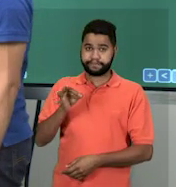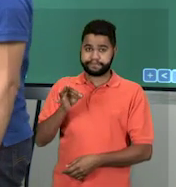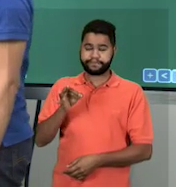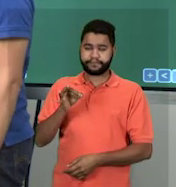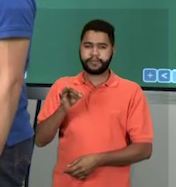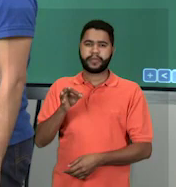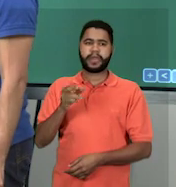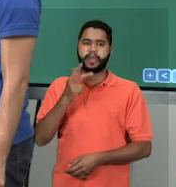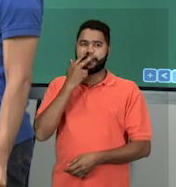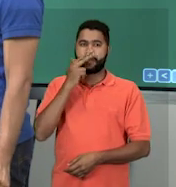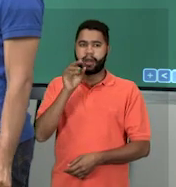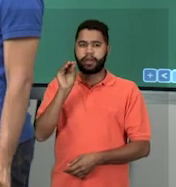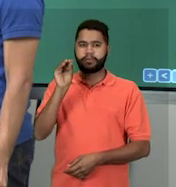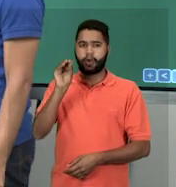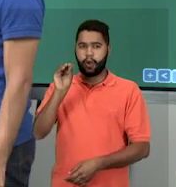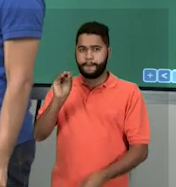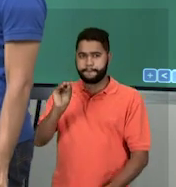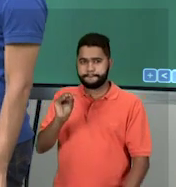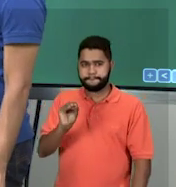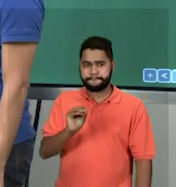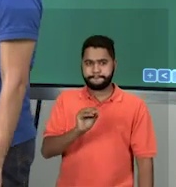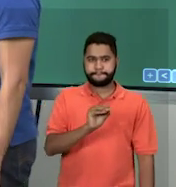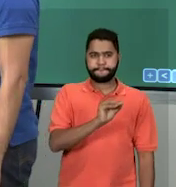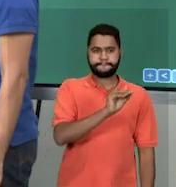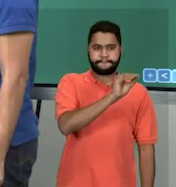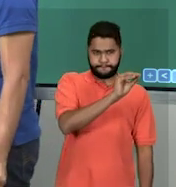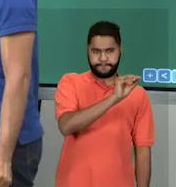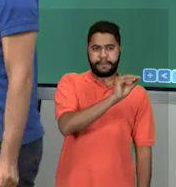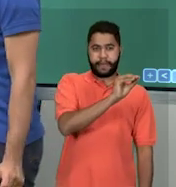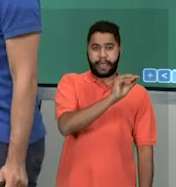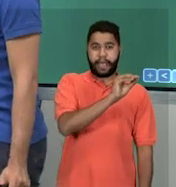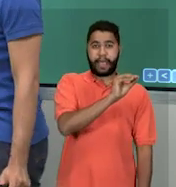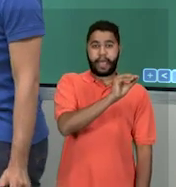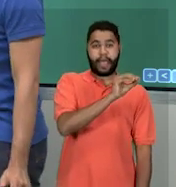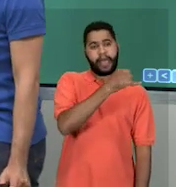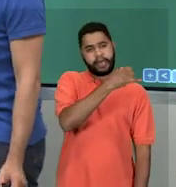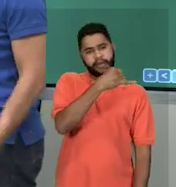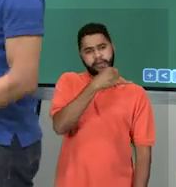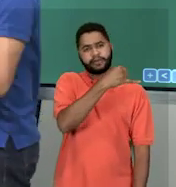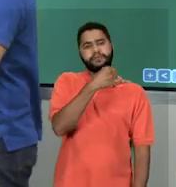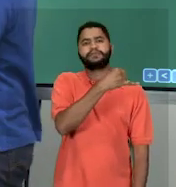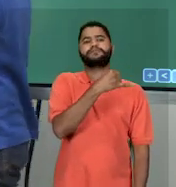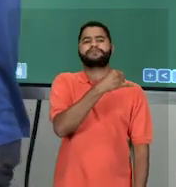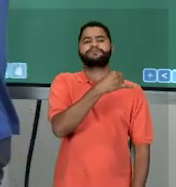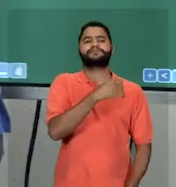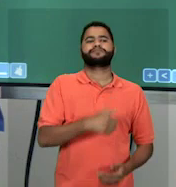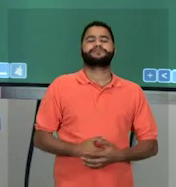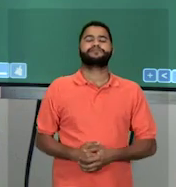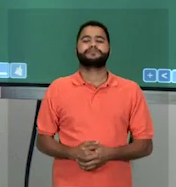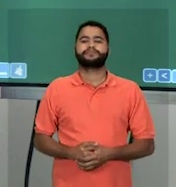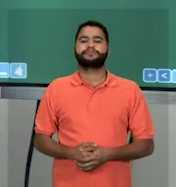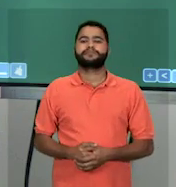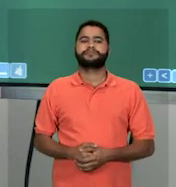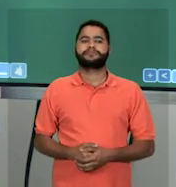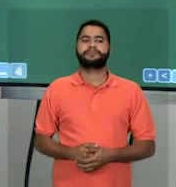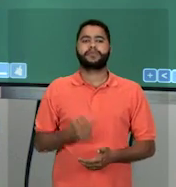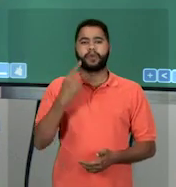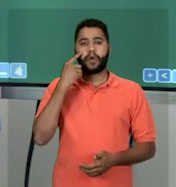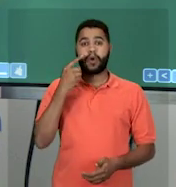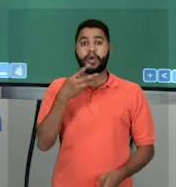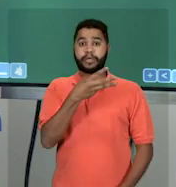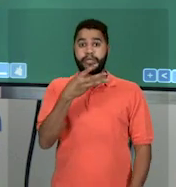É como se você deslocar-se esse cara para o outro membro através da operação inversa então vai ficar o que